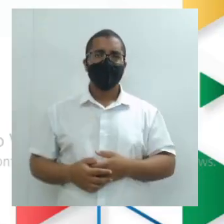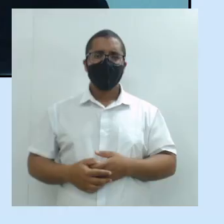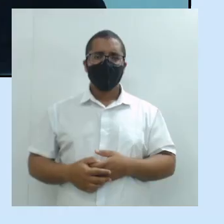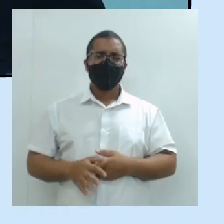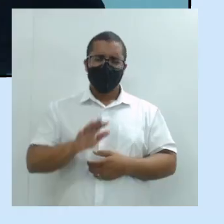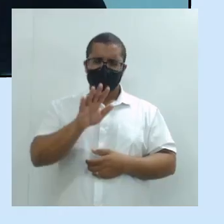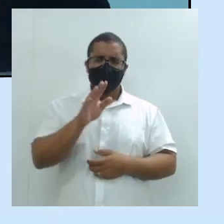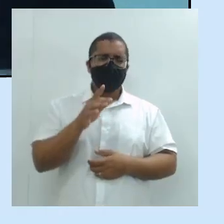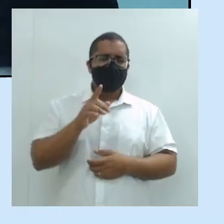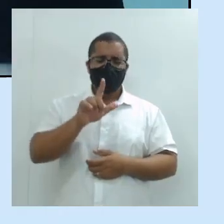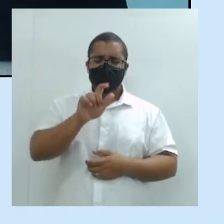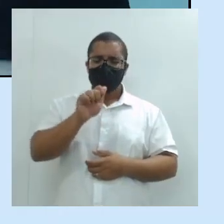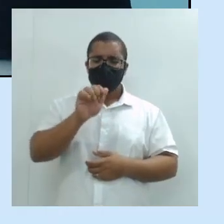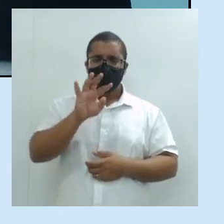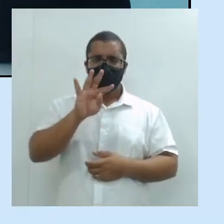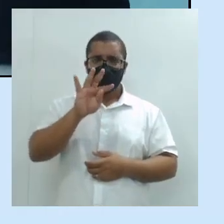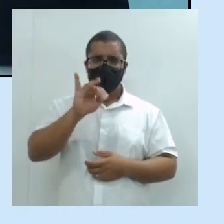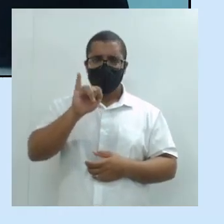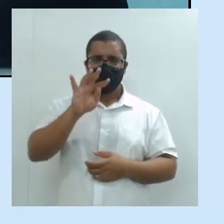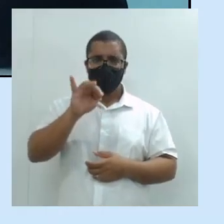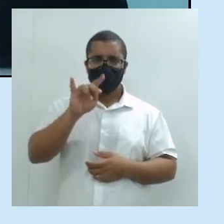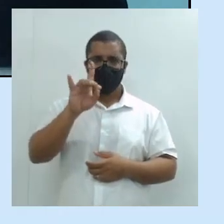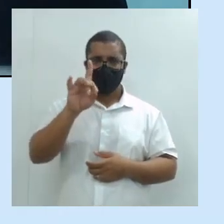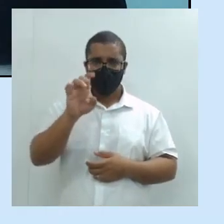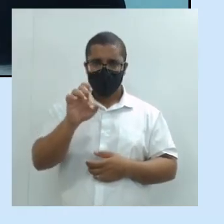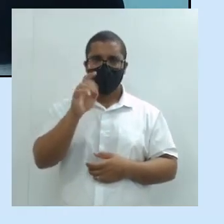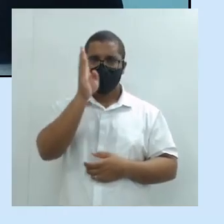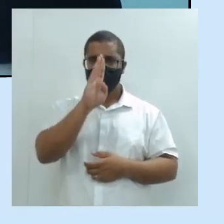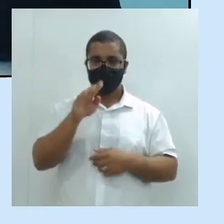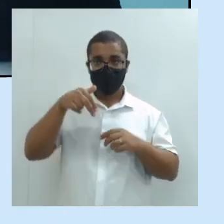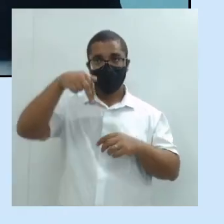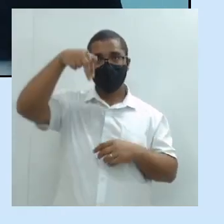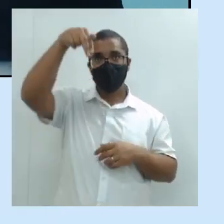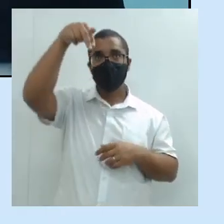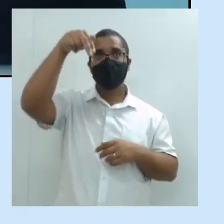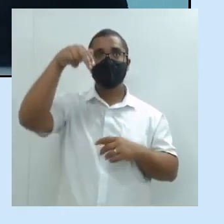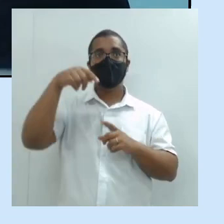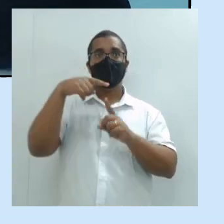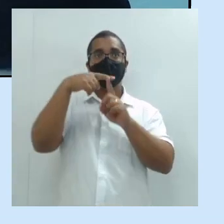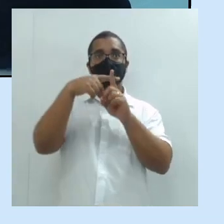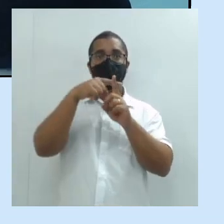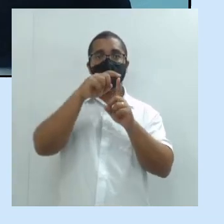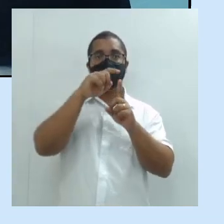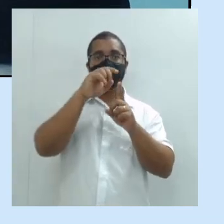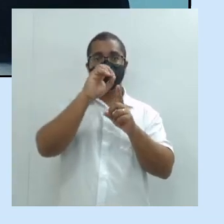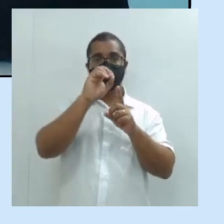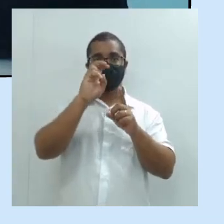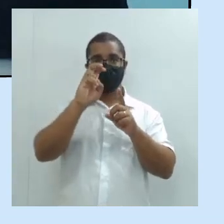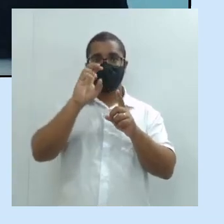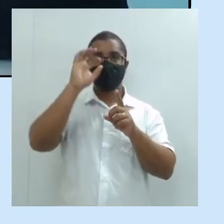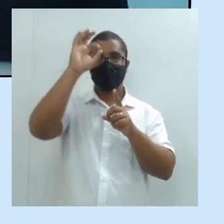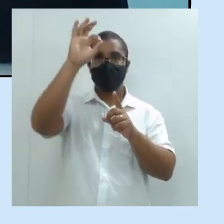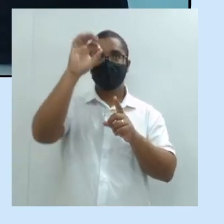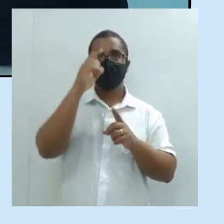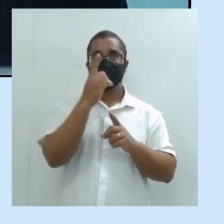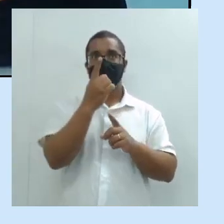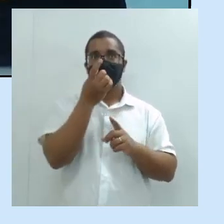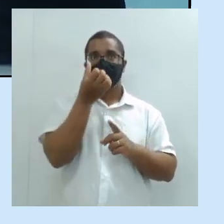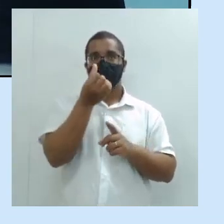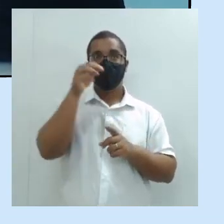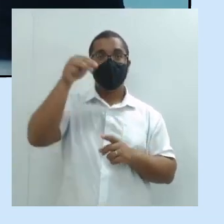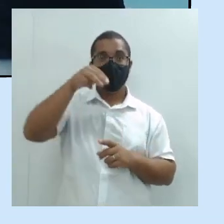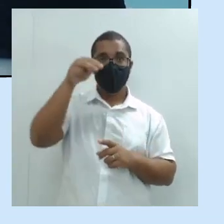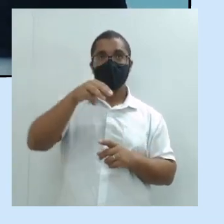atenção. Latitude do Brasil, norte, mais 5 graus 16 minutos 19 segundos, é a